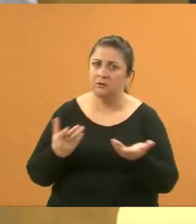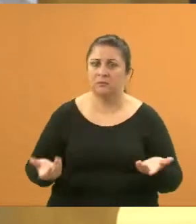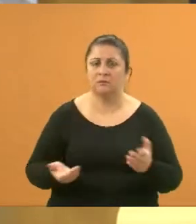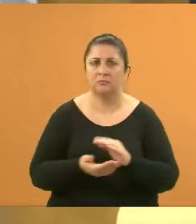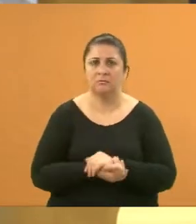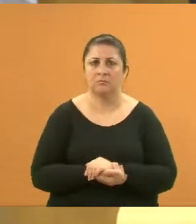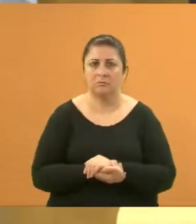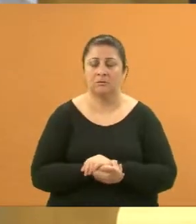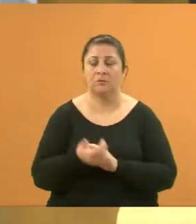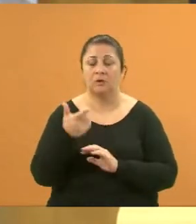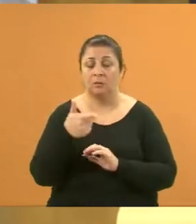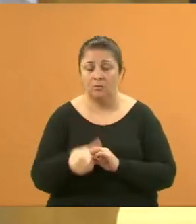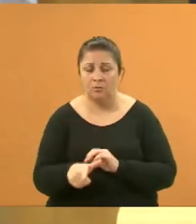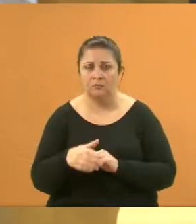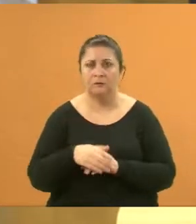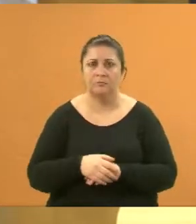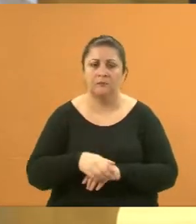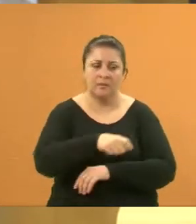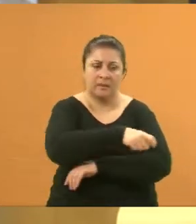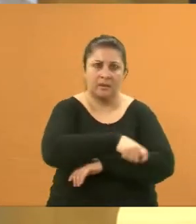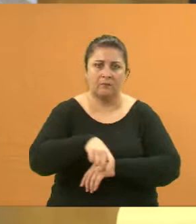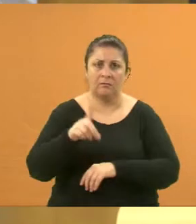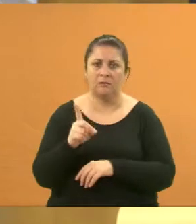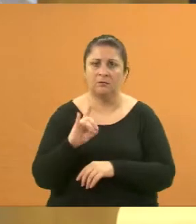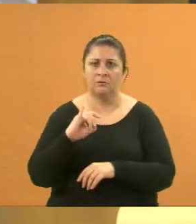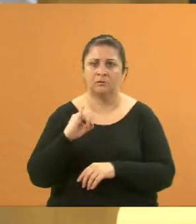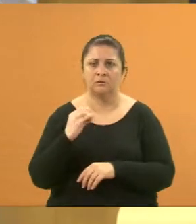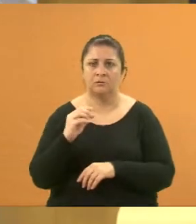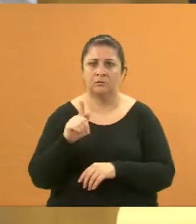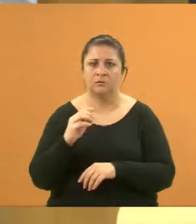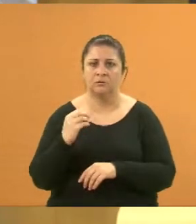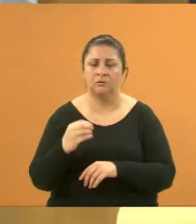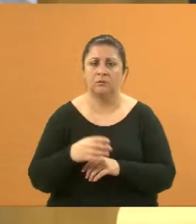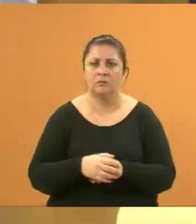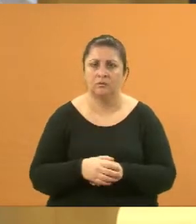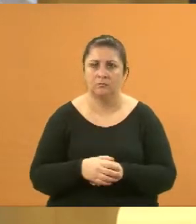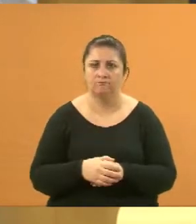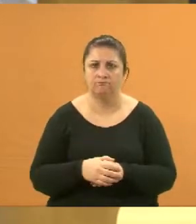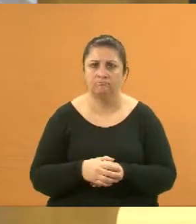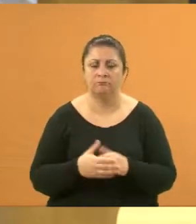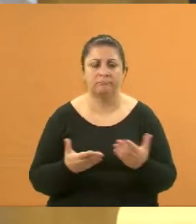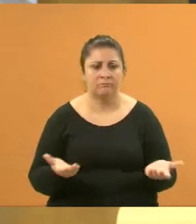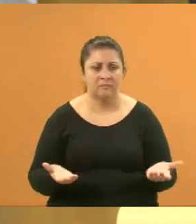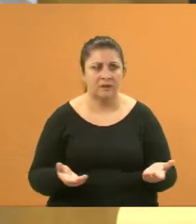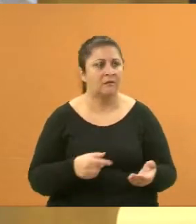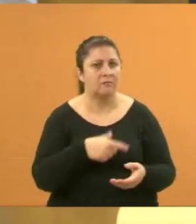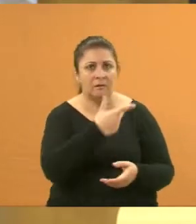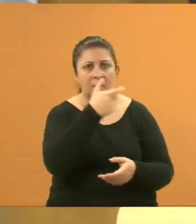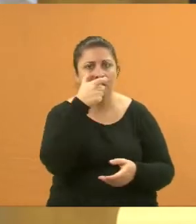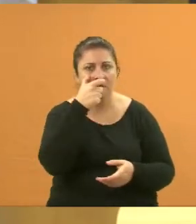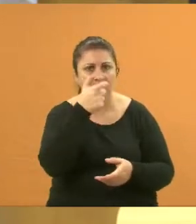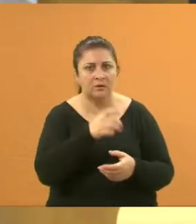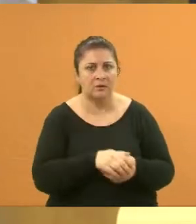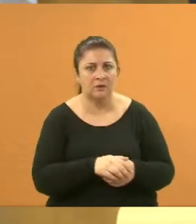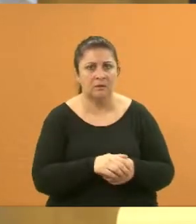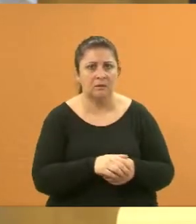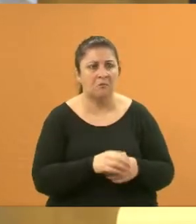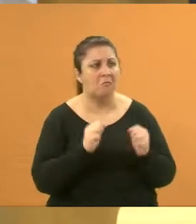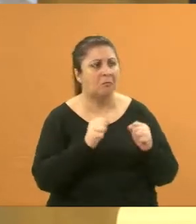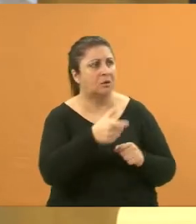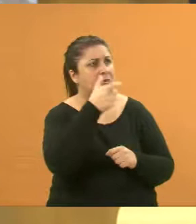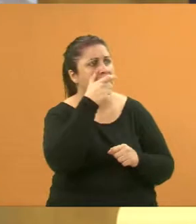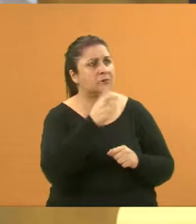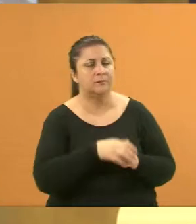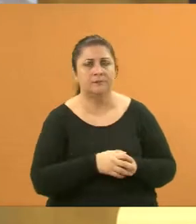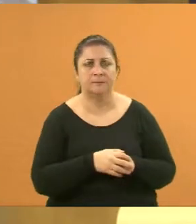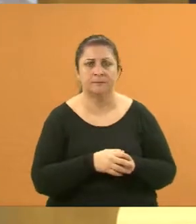lá mais? Avenida Diogo Fontes, no Nova Jacareí. Está lá, vai lá ver. Está lá ao vivo e a